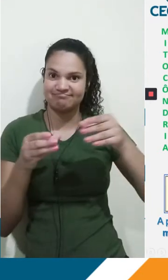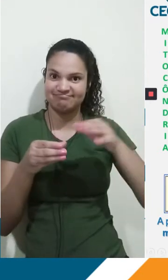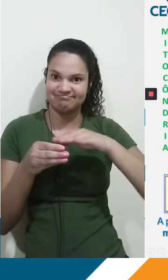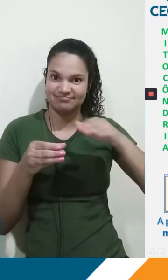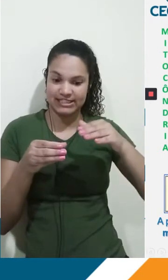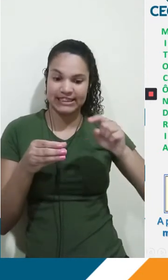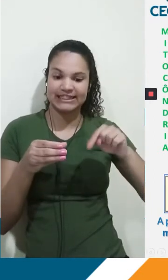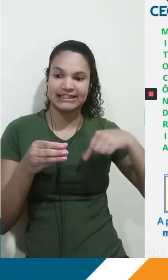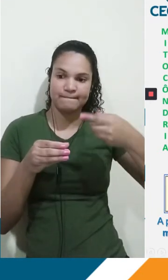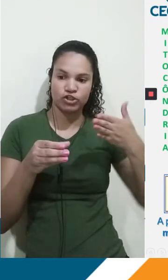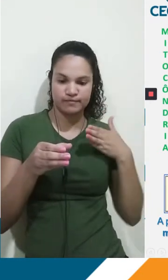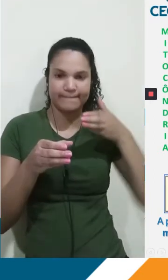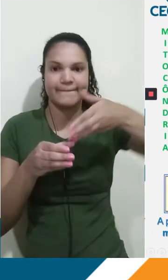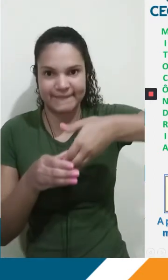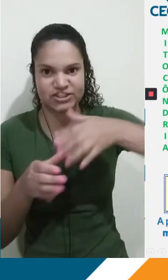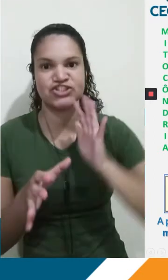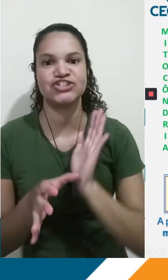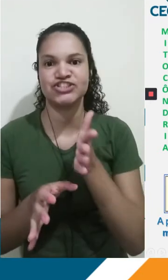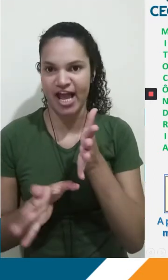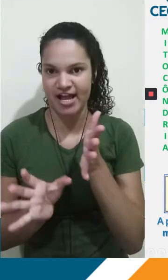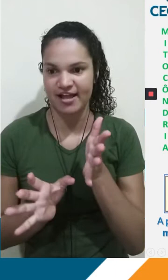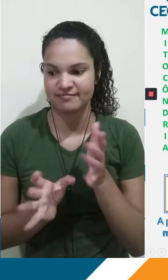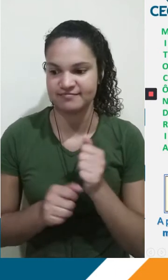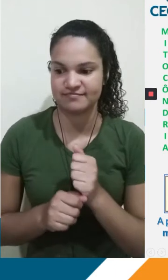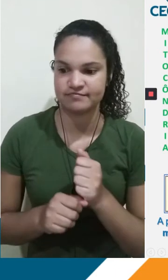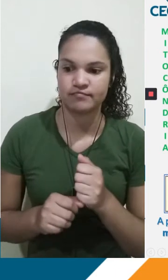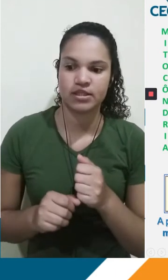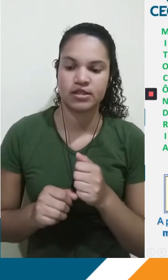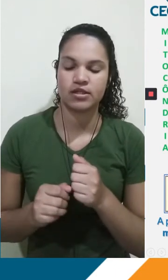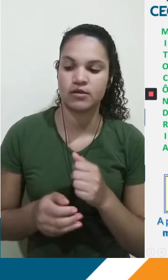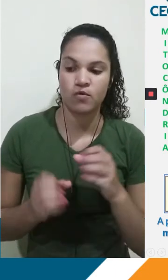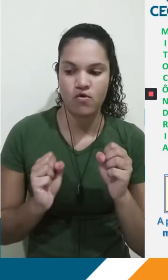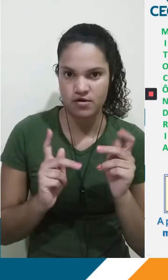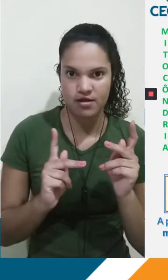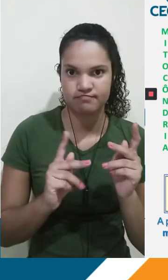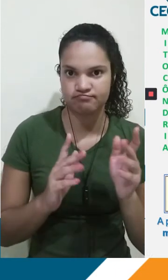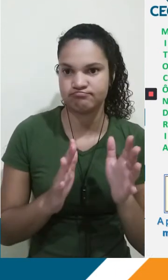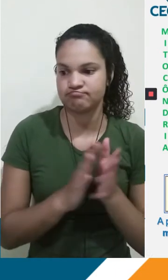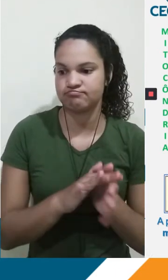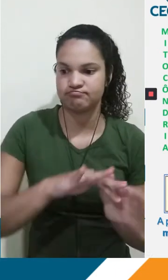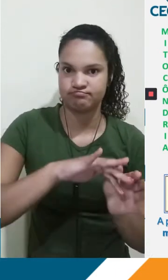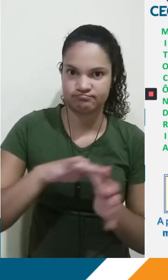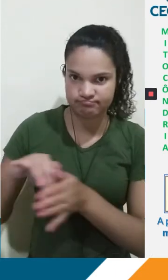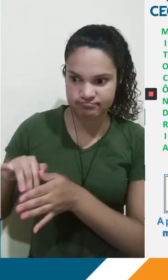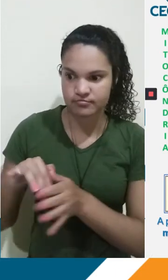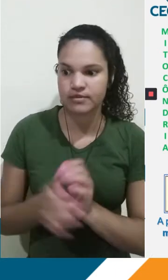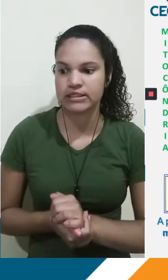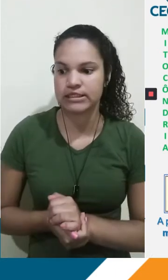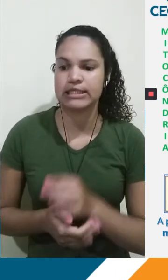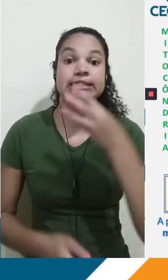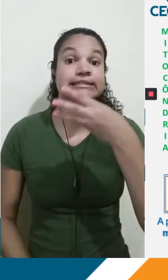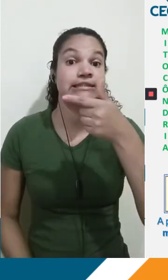crista ou nas cristas mitocondriais, fazendo a cadeia de transporte de elétrons, fechando a produção de ATP.